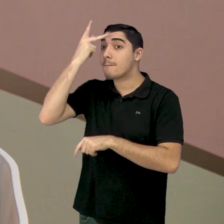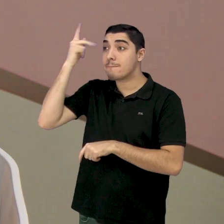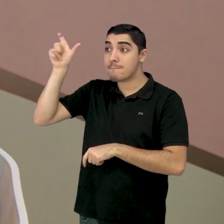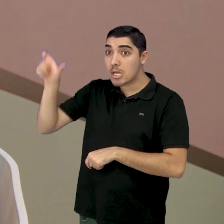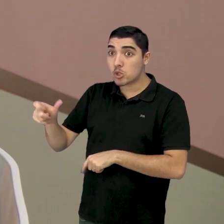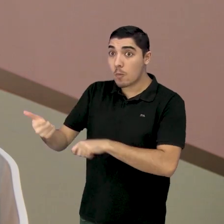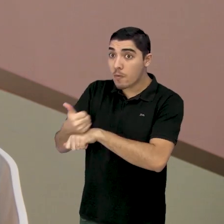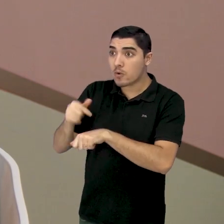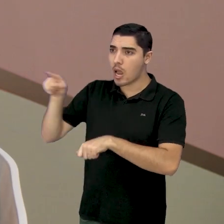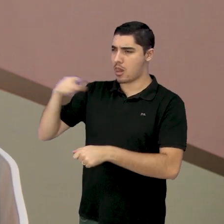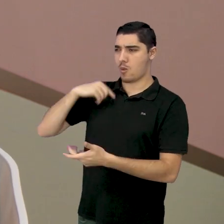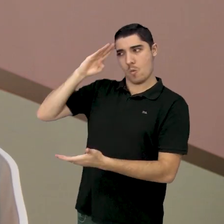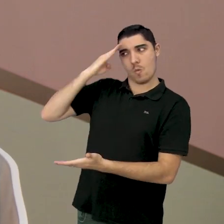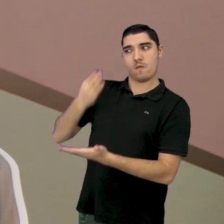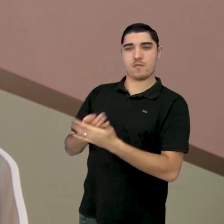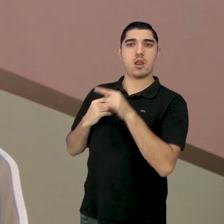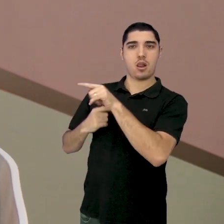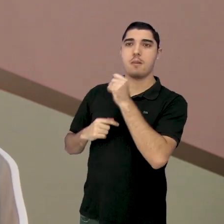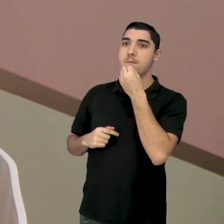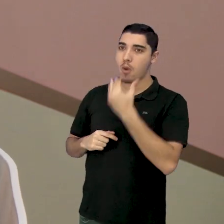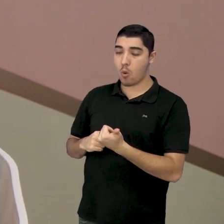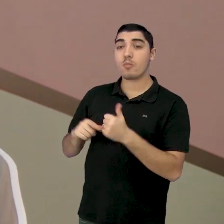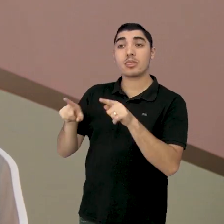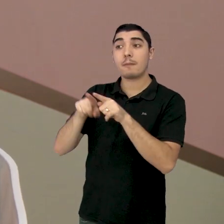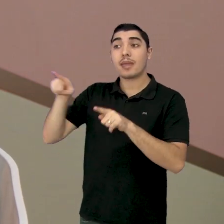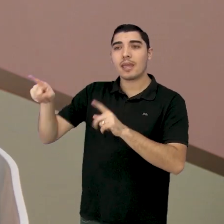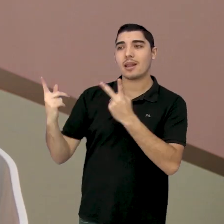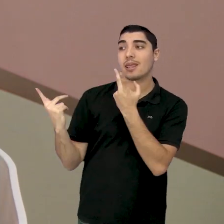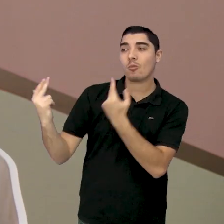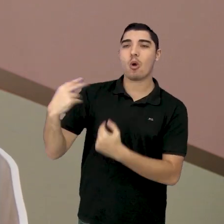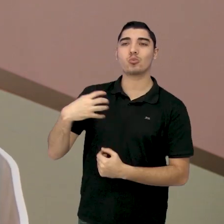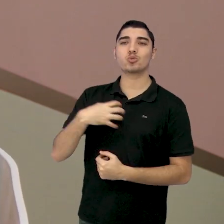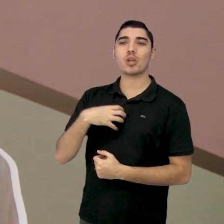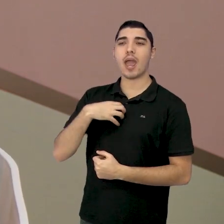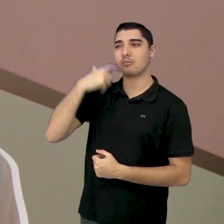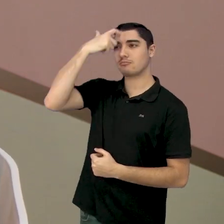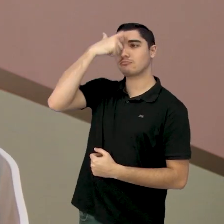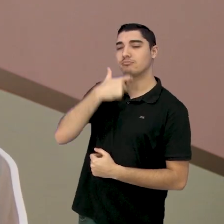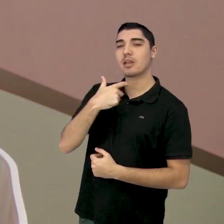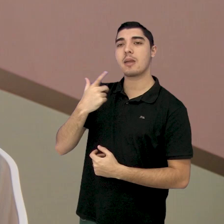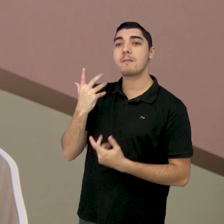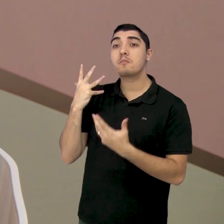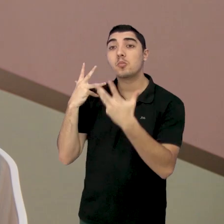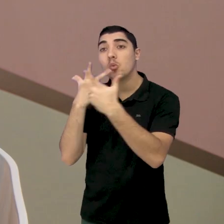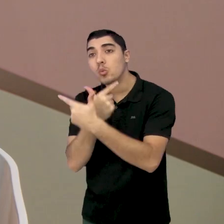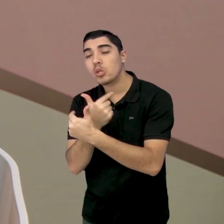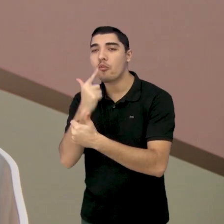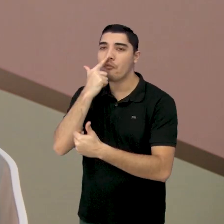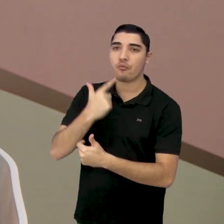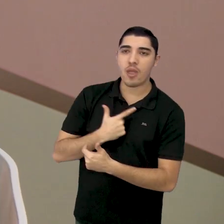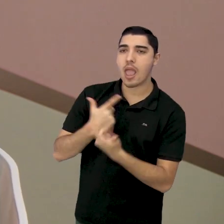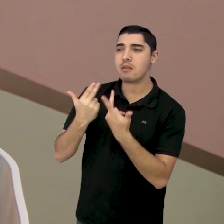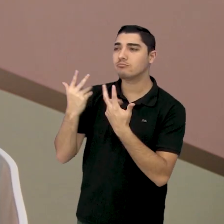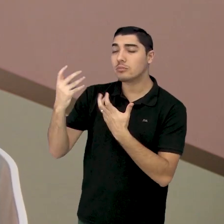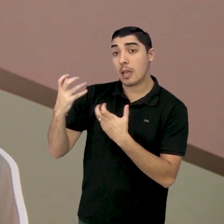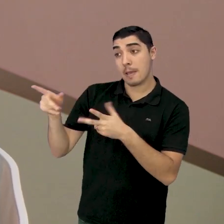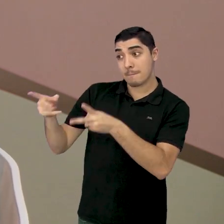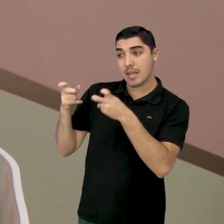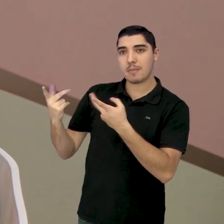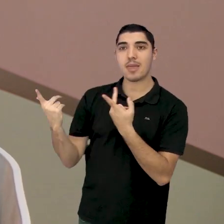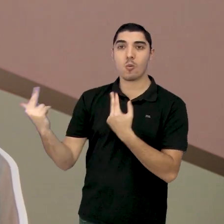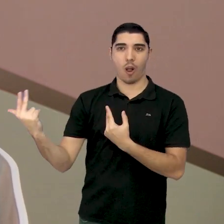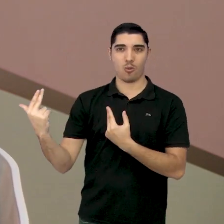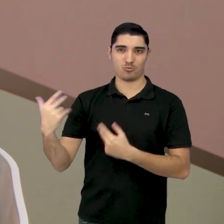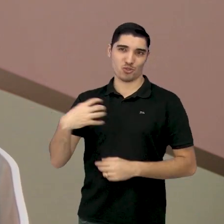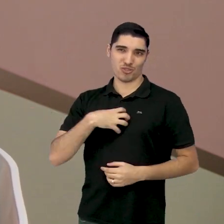né? E que tenha a mesma percepção de beleza do que você, né? Eu acho que isso é fundamental. E lembrar que a saúde